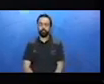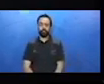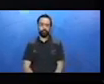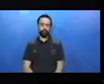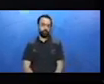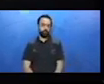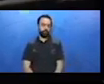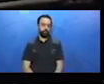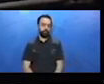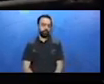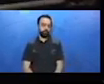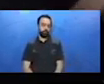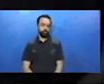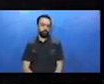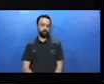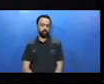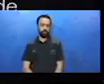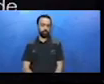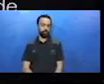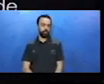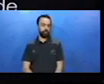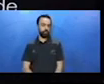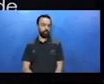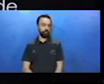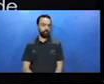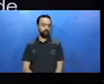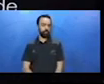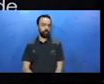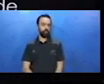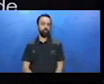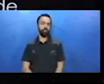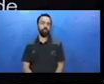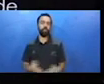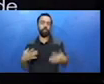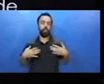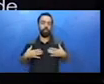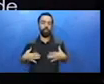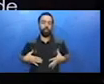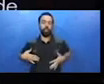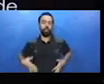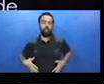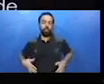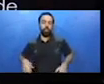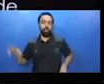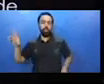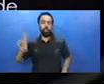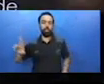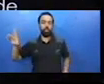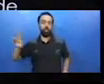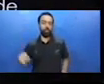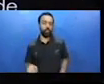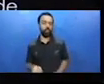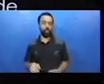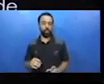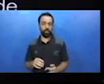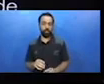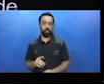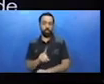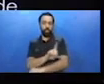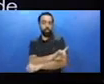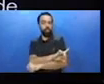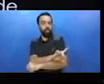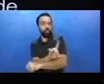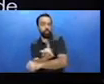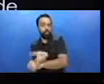nadam 50 e os 4 atletas nadam 100. Capacidades físicas envolvidas nesse esporte. Nós temos a velocidade, que nós vimos